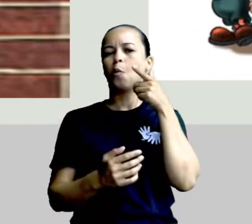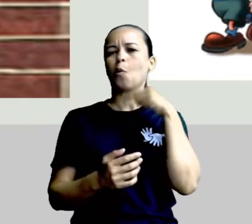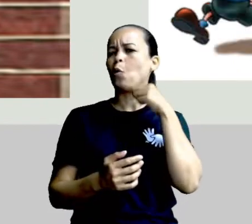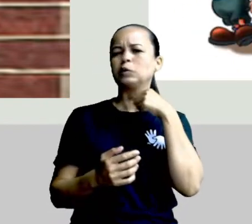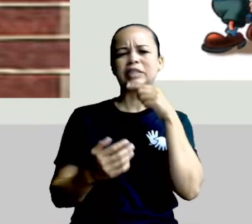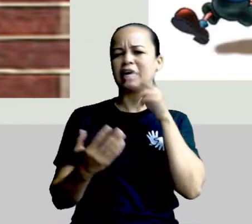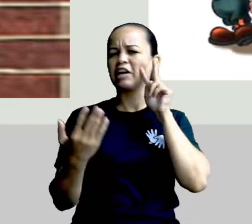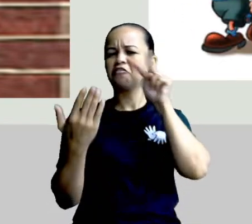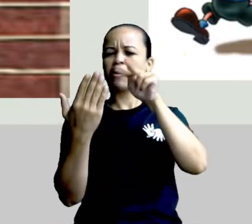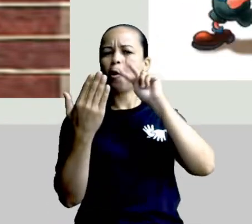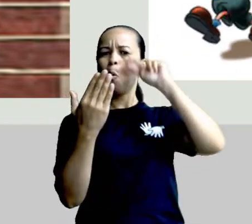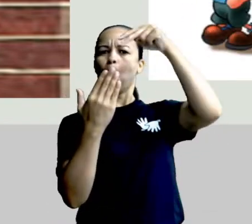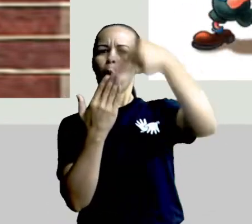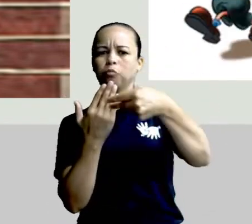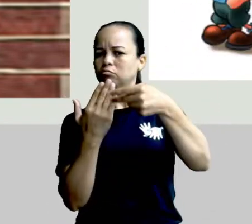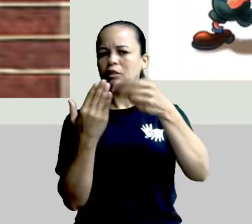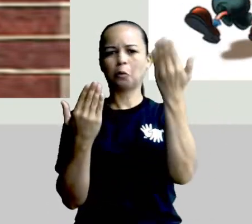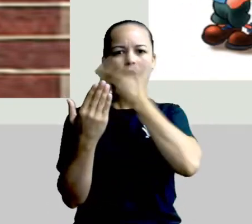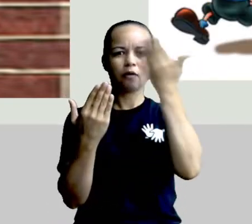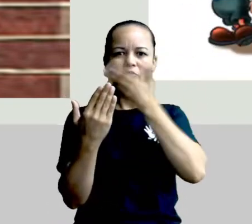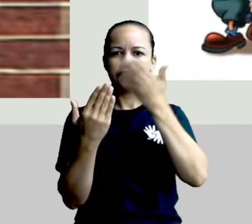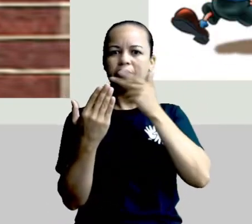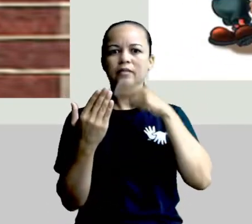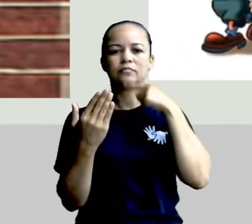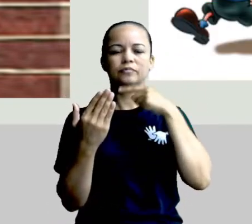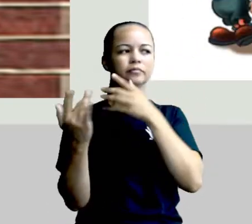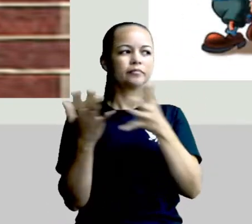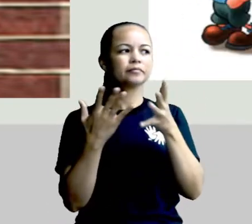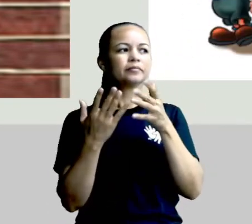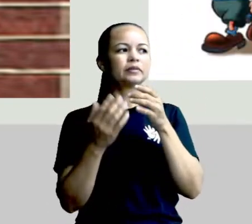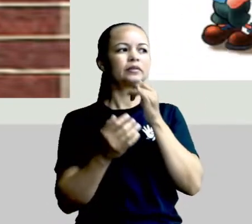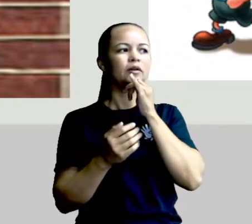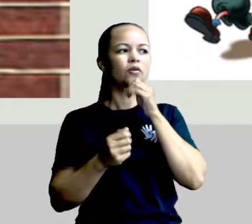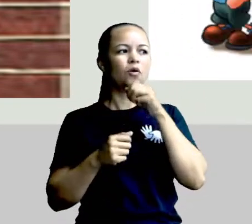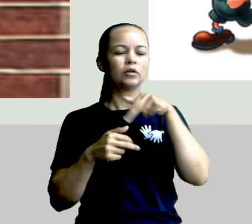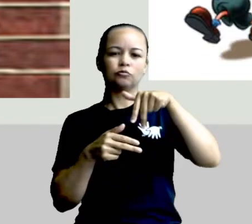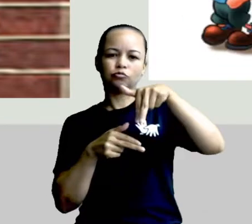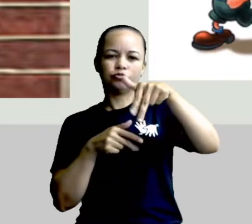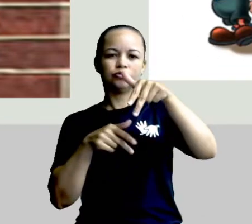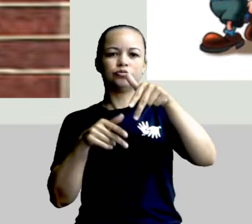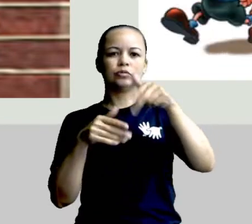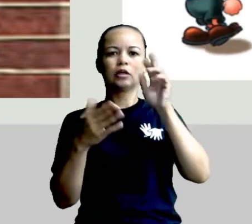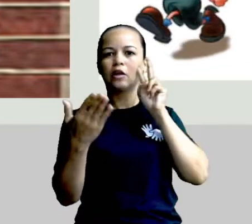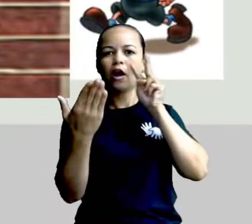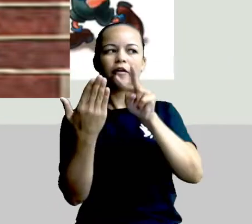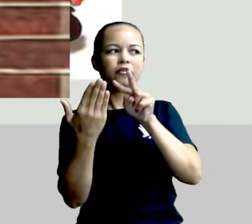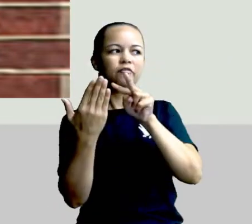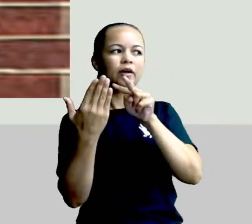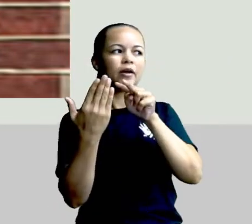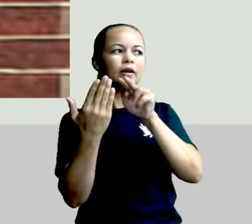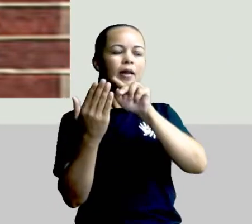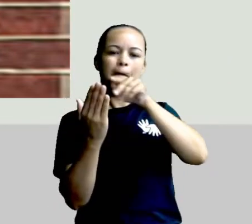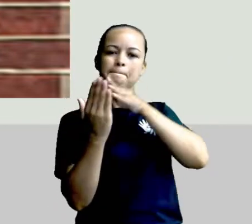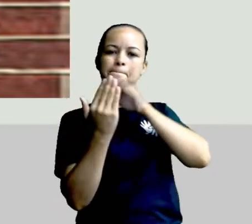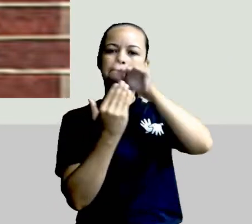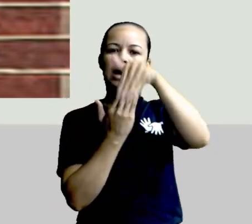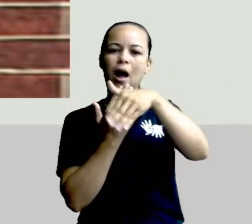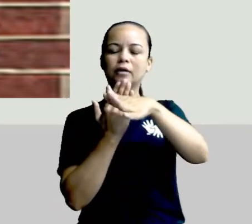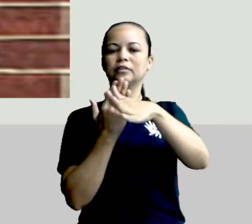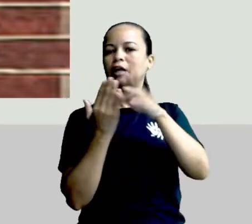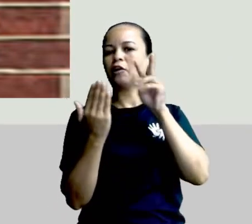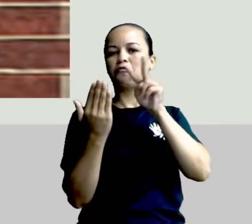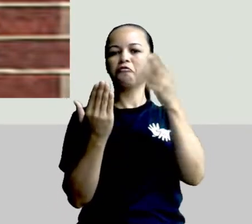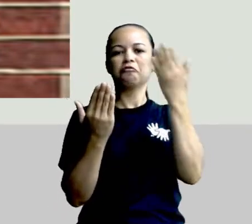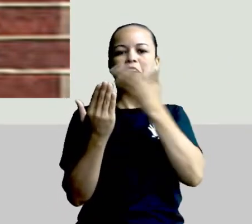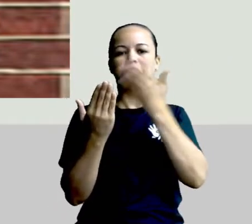não consegue ver do outro lado. Exemplo aqui. Esse vovozinho aqui que está apressado para querer andar. Então, ó, quando eu vou, ele passa e